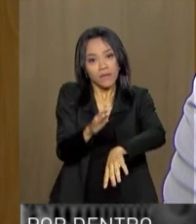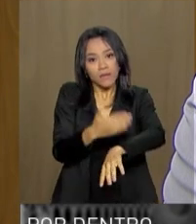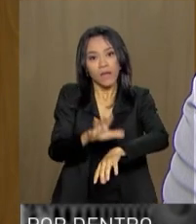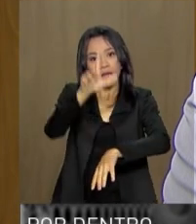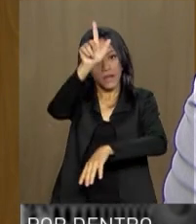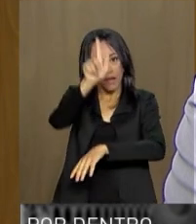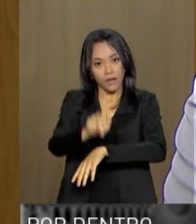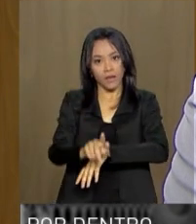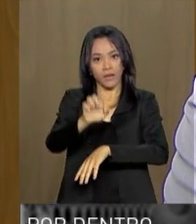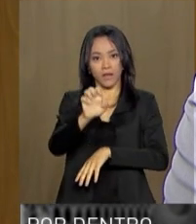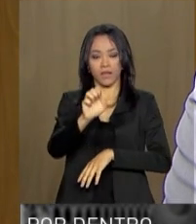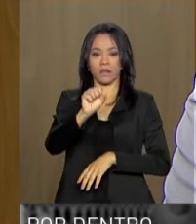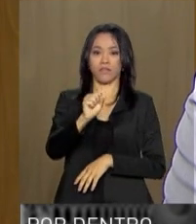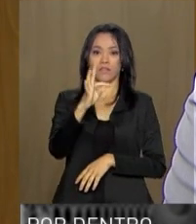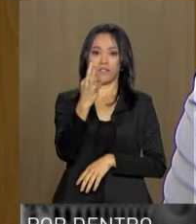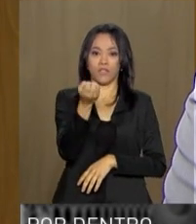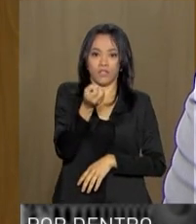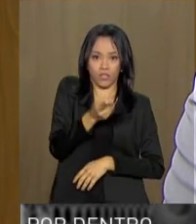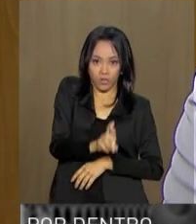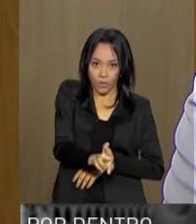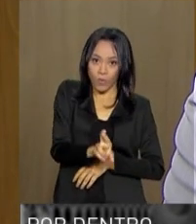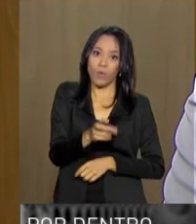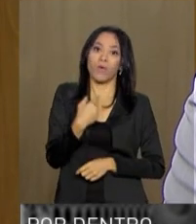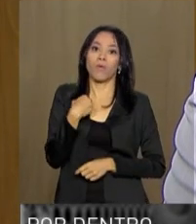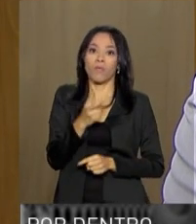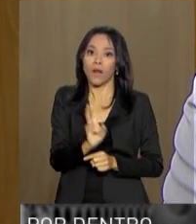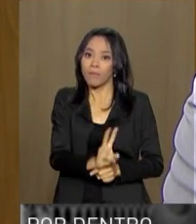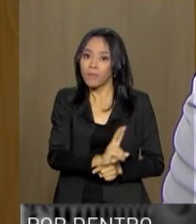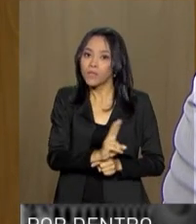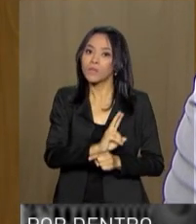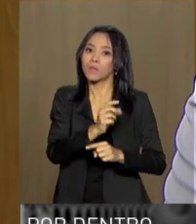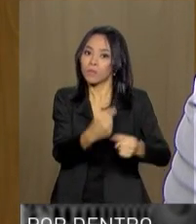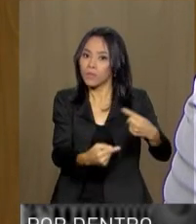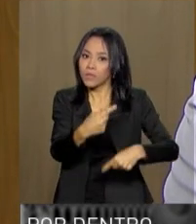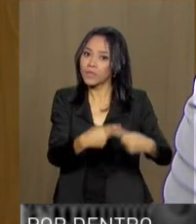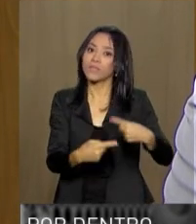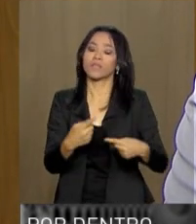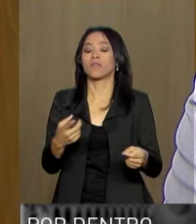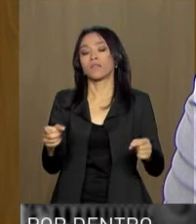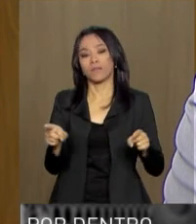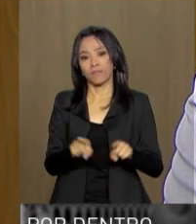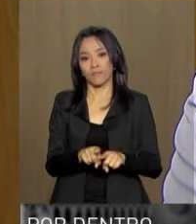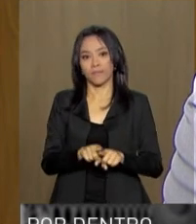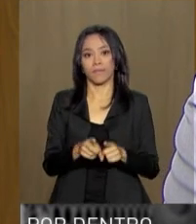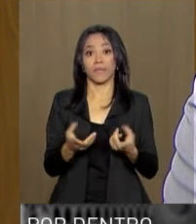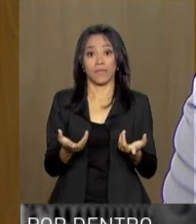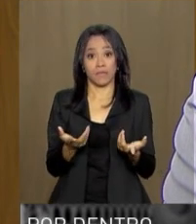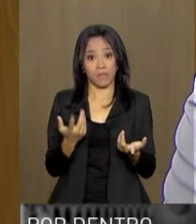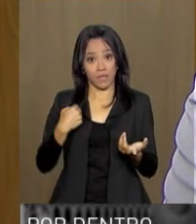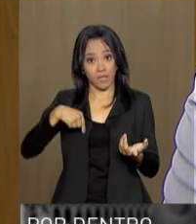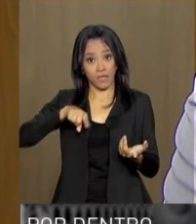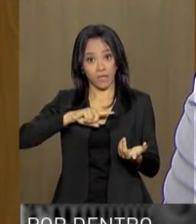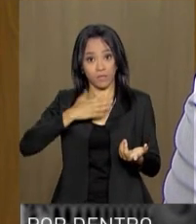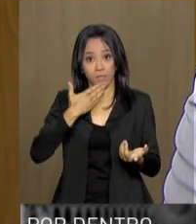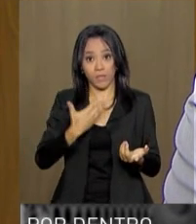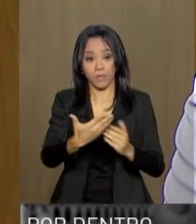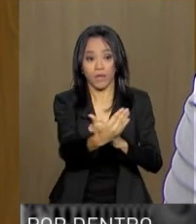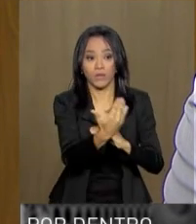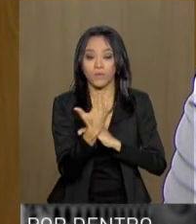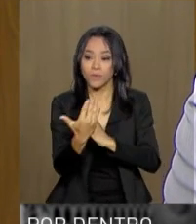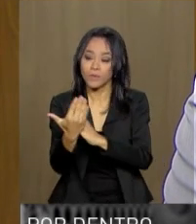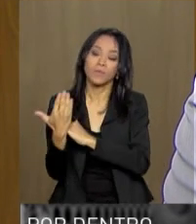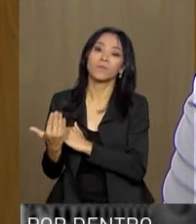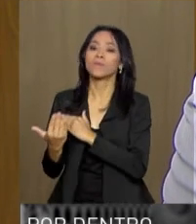monitoramento dessa política e também a capacitação principalmente sociedade civil para que eles nos ajudem para que